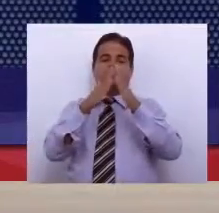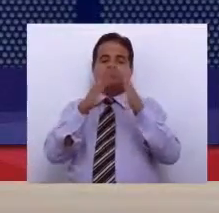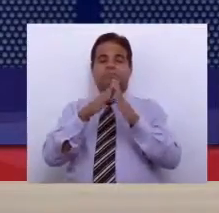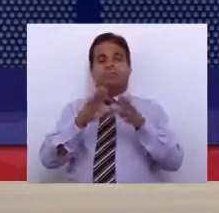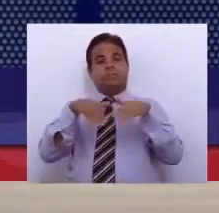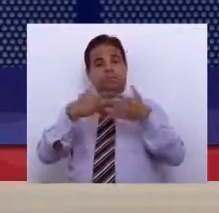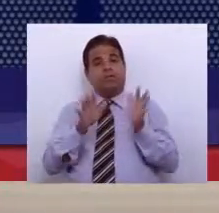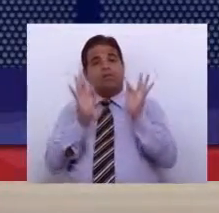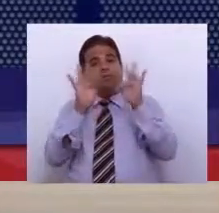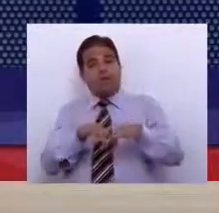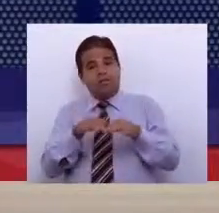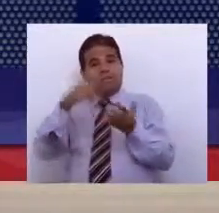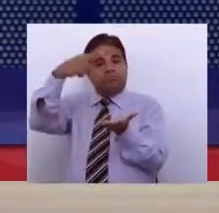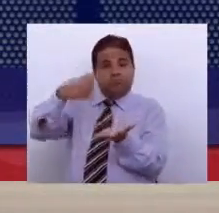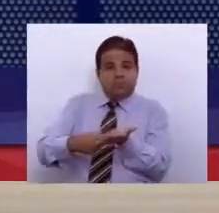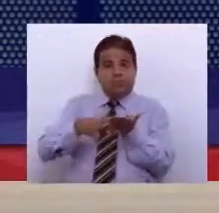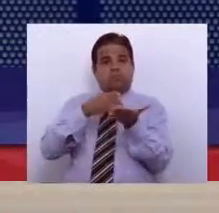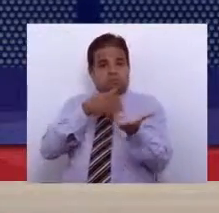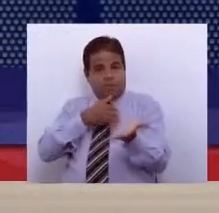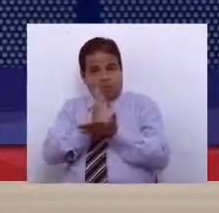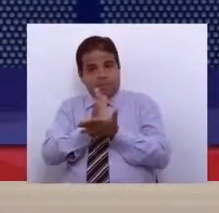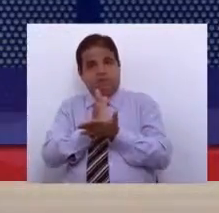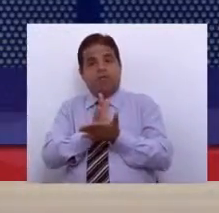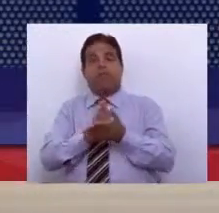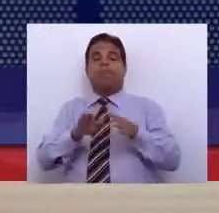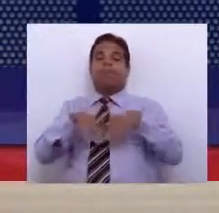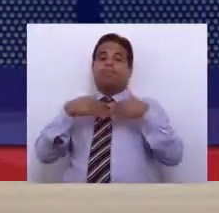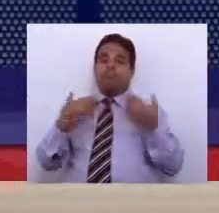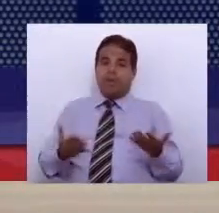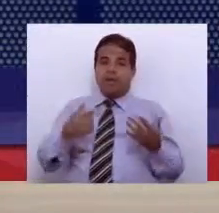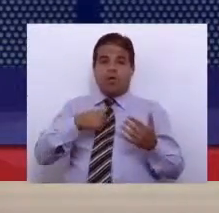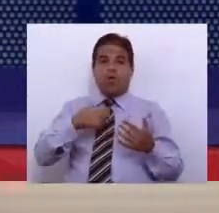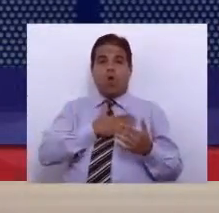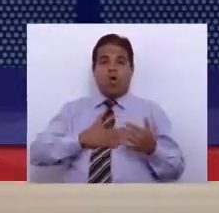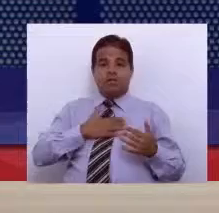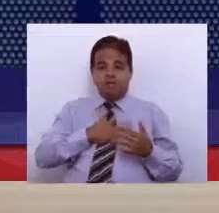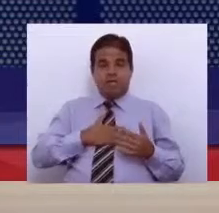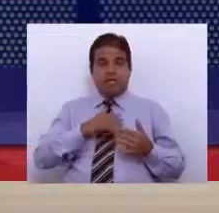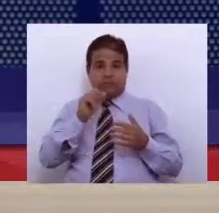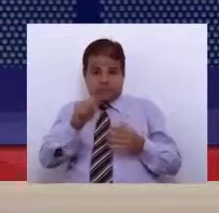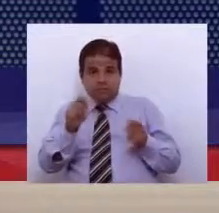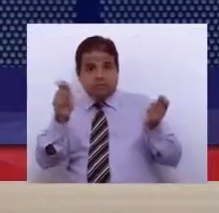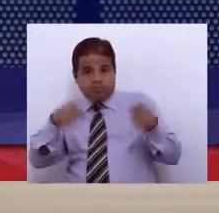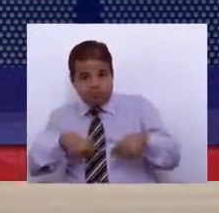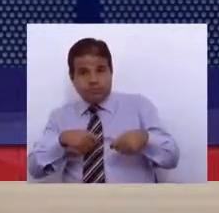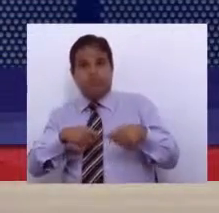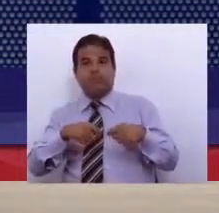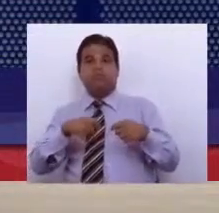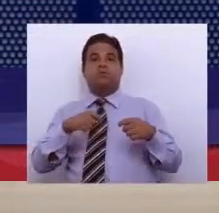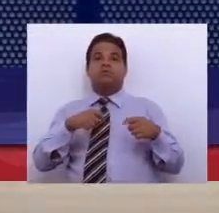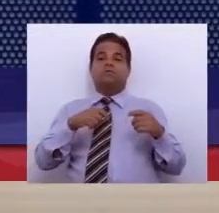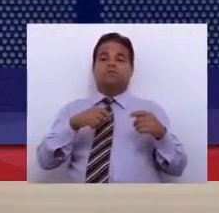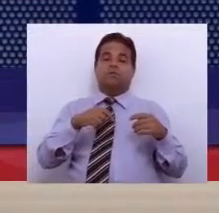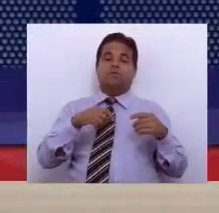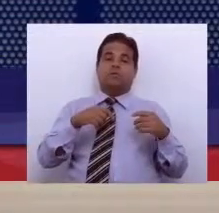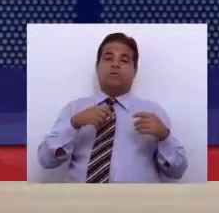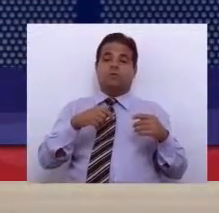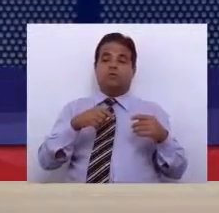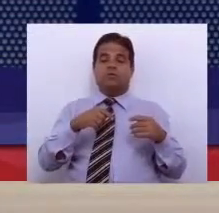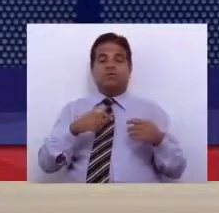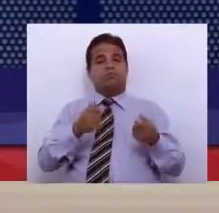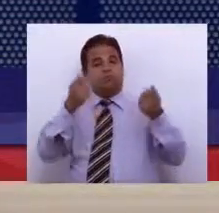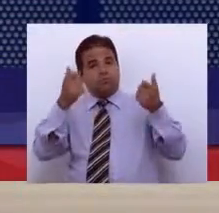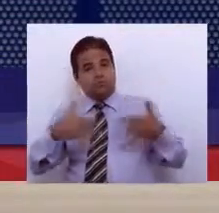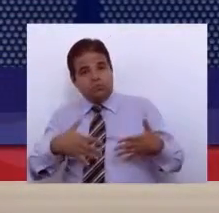finalizando o acordo aprovação eu gostaria aqui se for possível nos